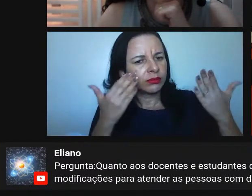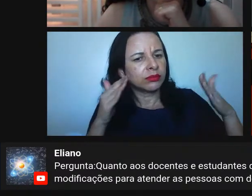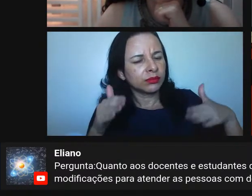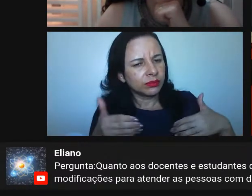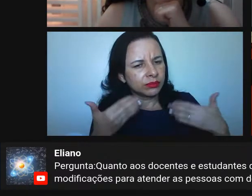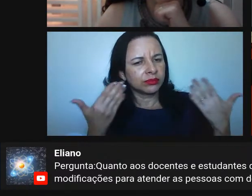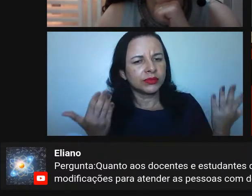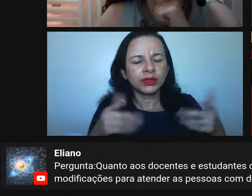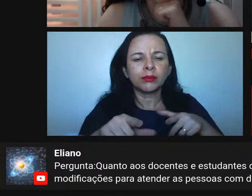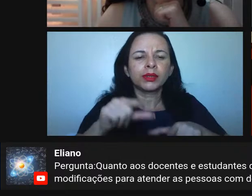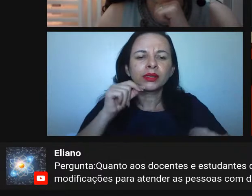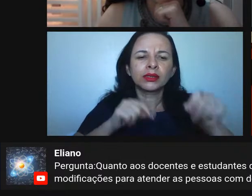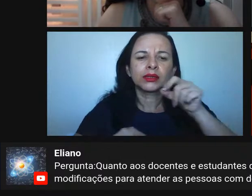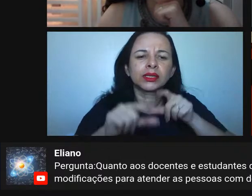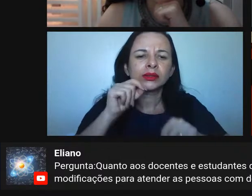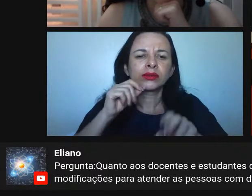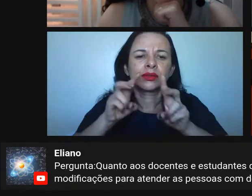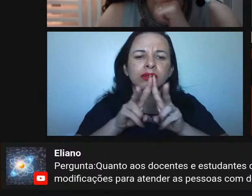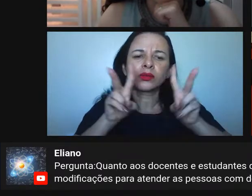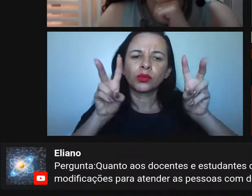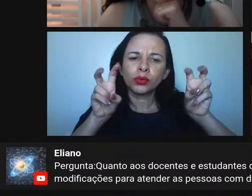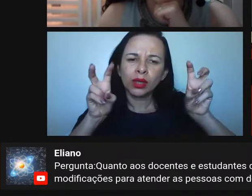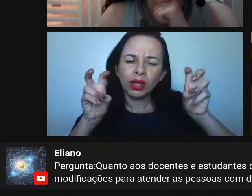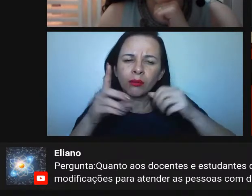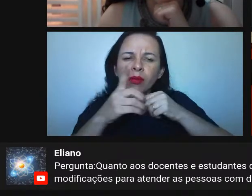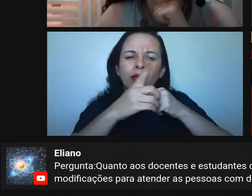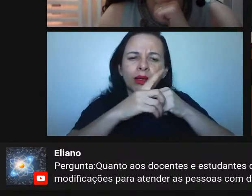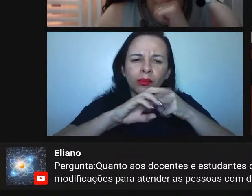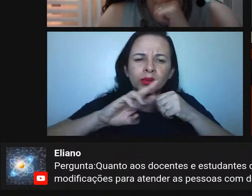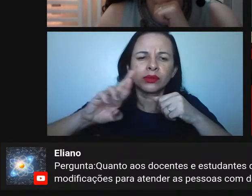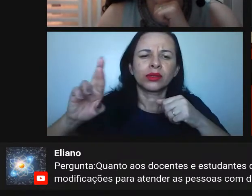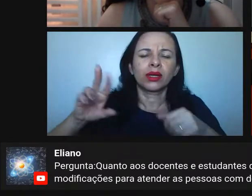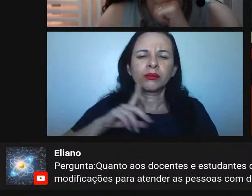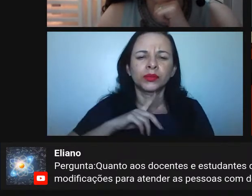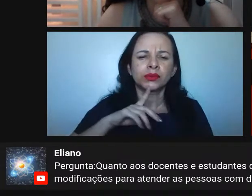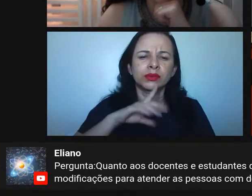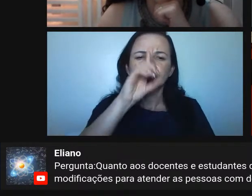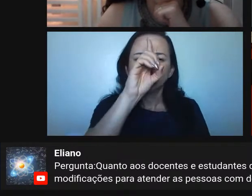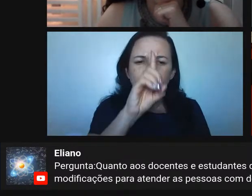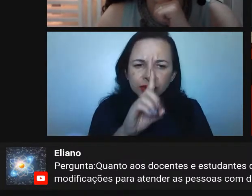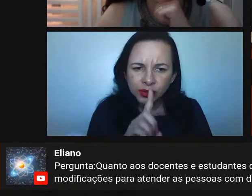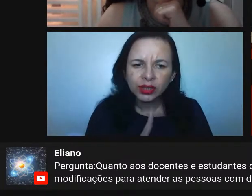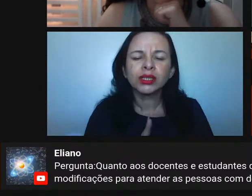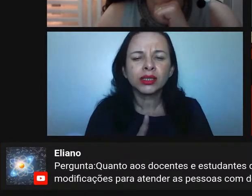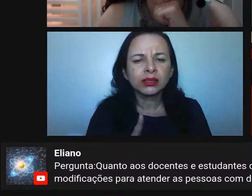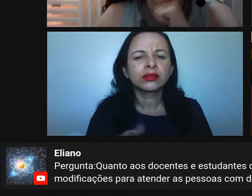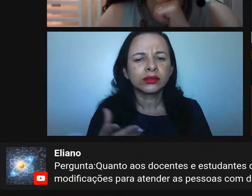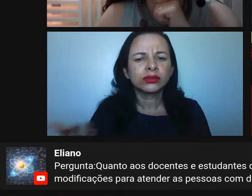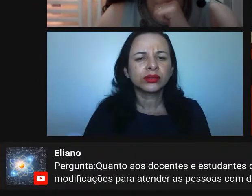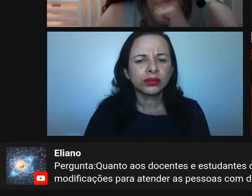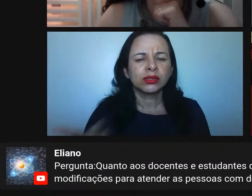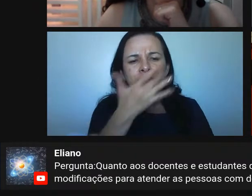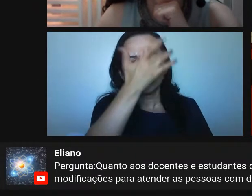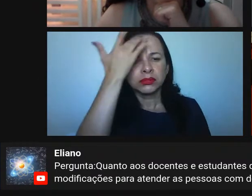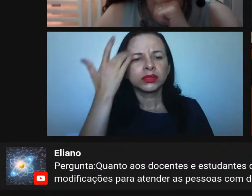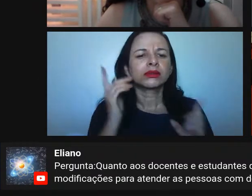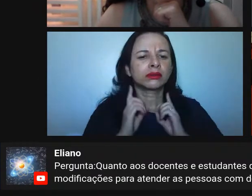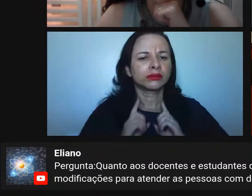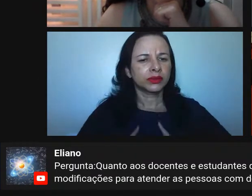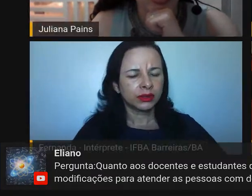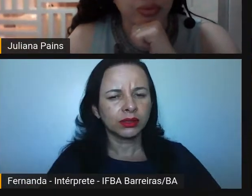na escolha desse tempo meu doutorado aqui assim olha nós temos direitos adquiridos já pessoas com deficiência então